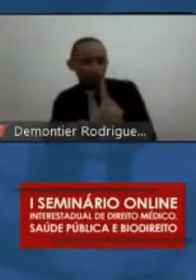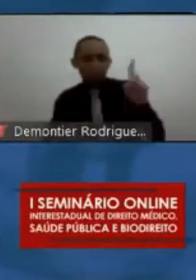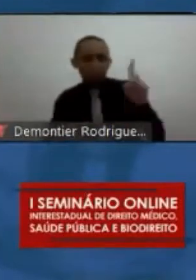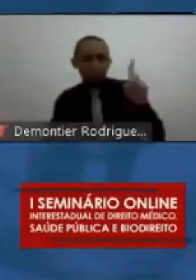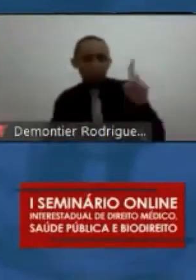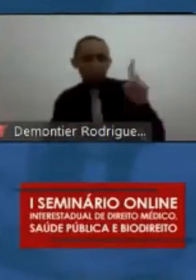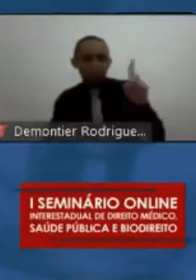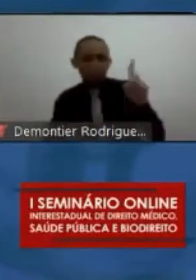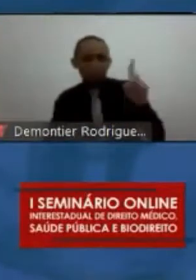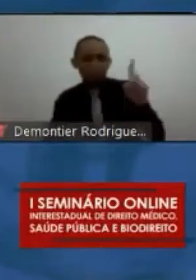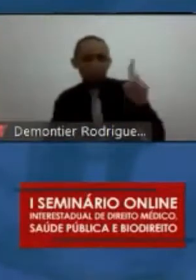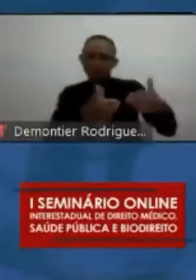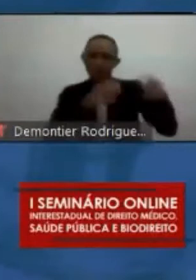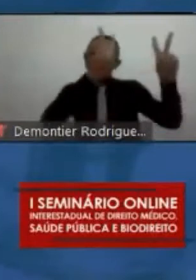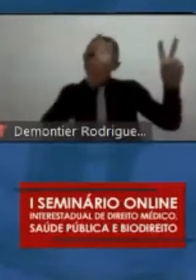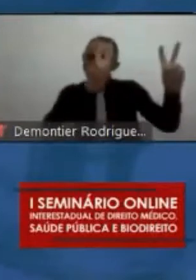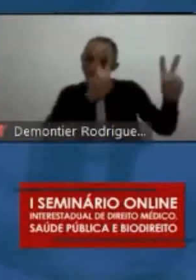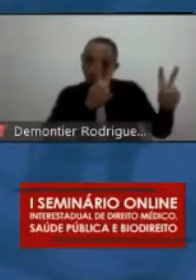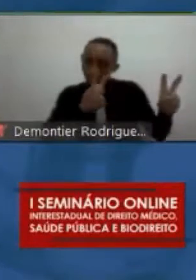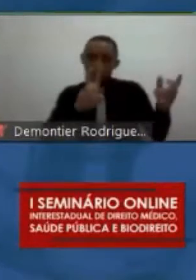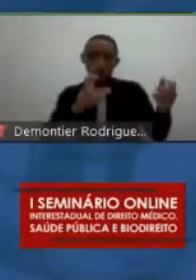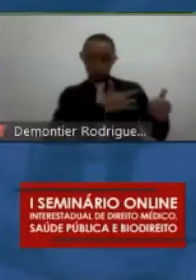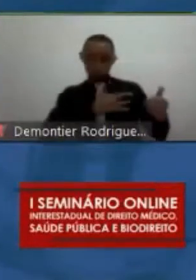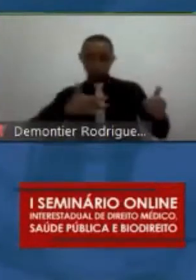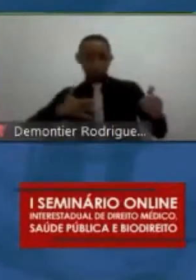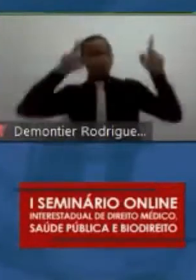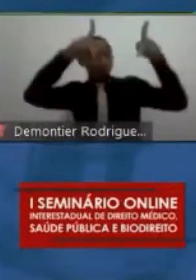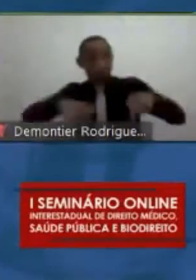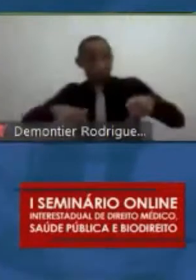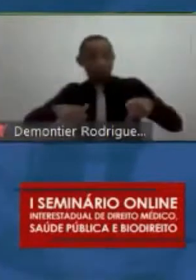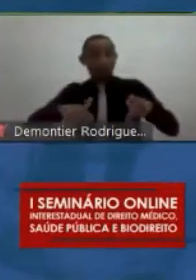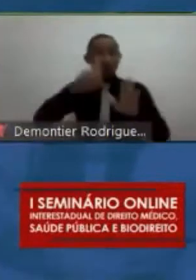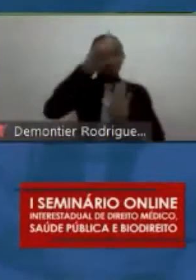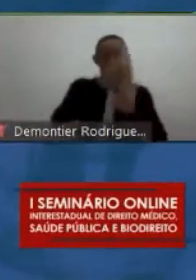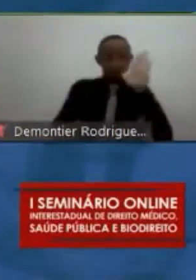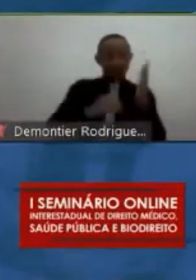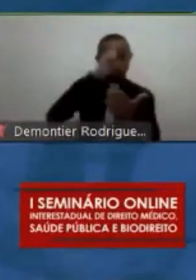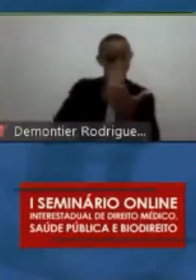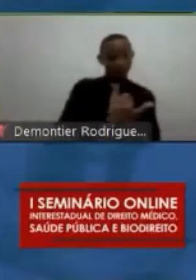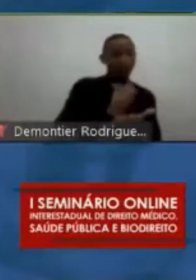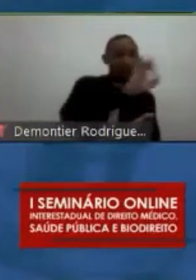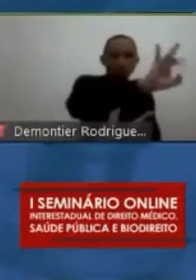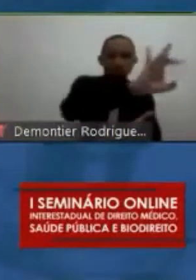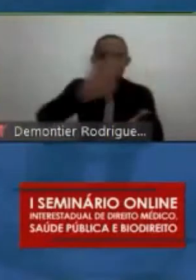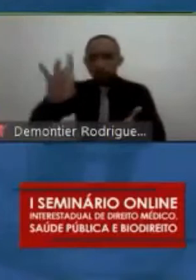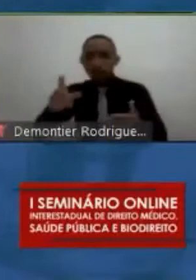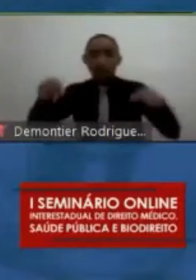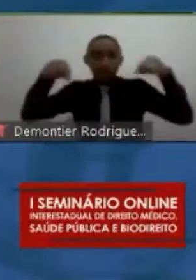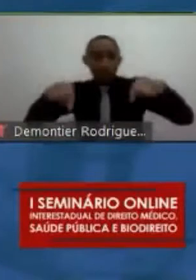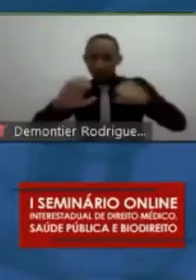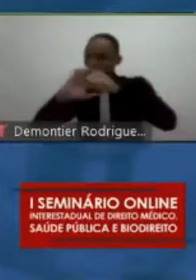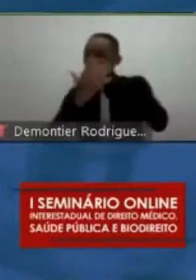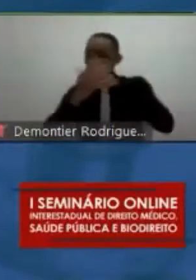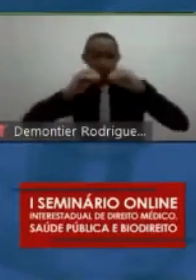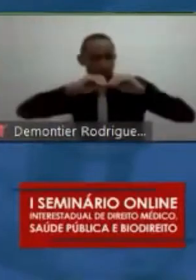moderadores abordaram a questão da saúde pública, né, do biodireito e do direito médico, ainda mais numa época de pandemia, onde